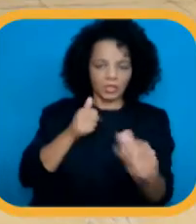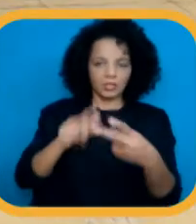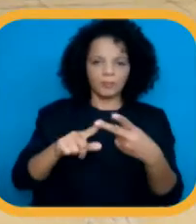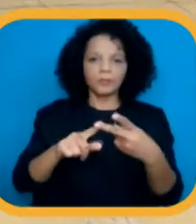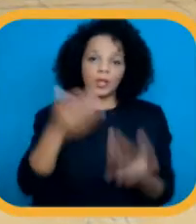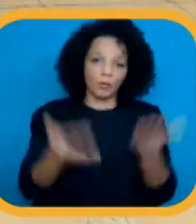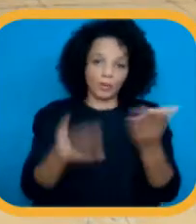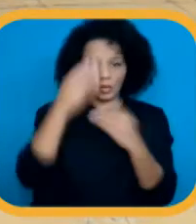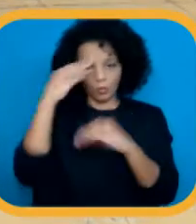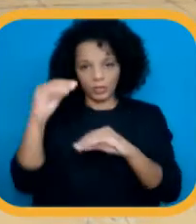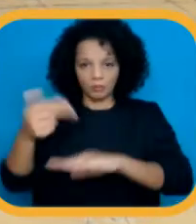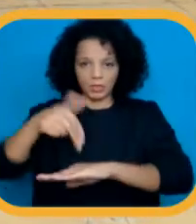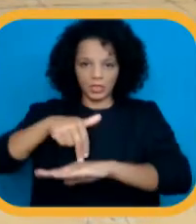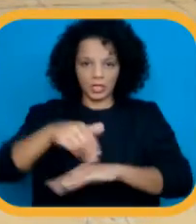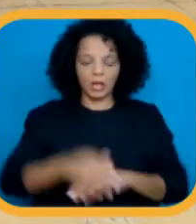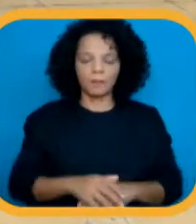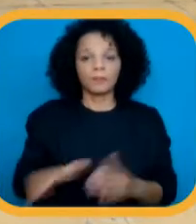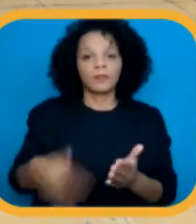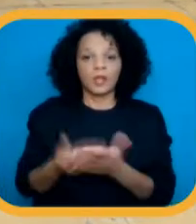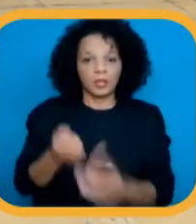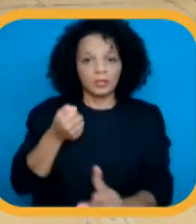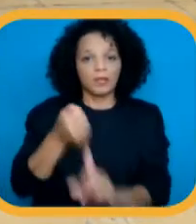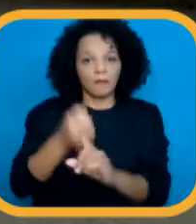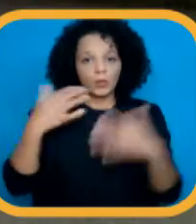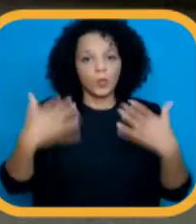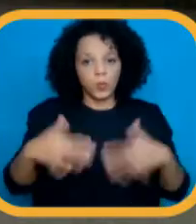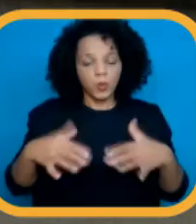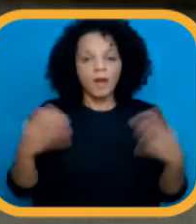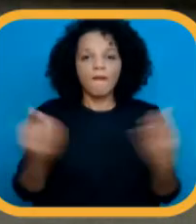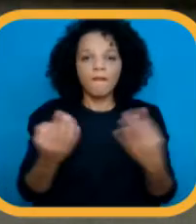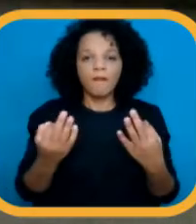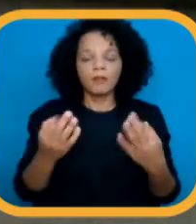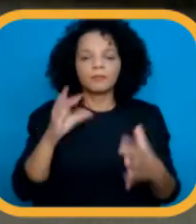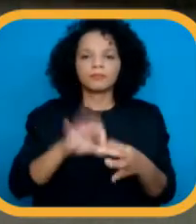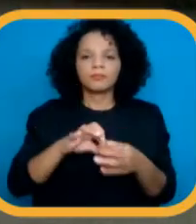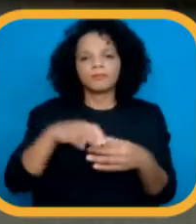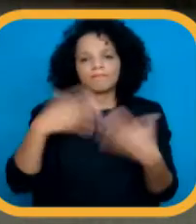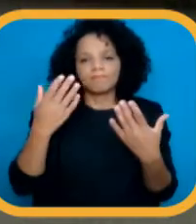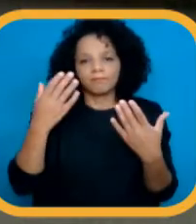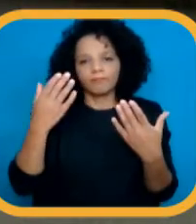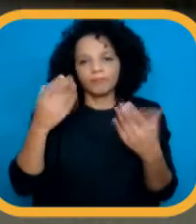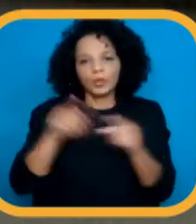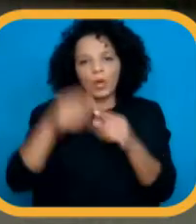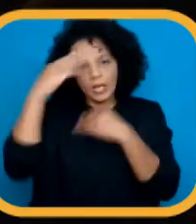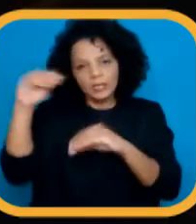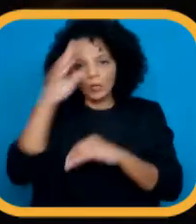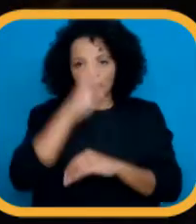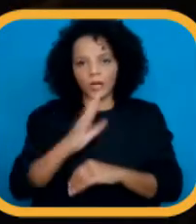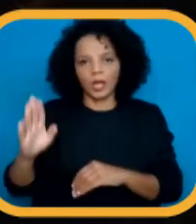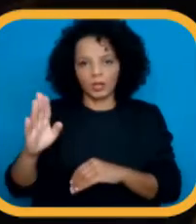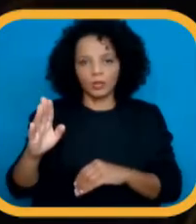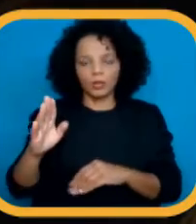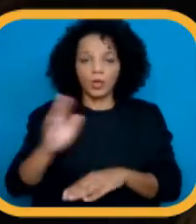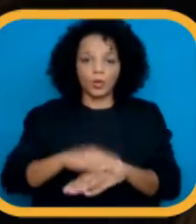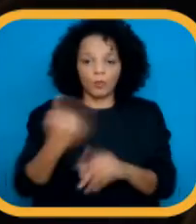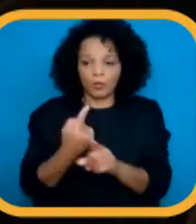distância em relação ao ensino presencial. Isto colocou, obviamente, grandes desafios, sobretudo naquelas componentes de ensino que são mais práticas, em que os alunos